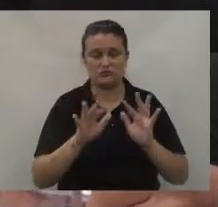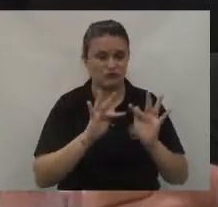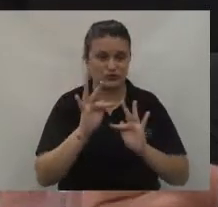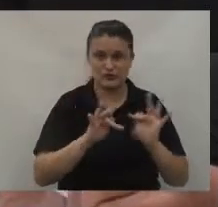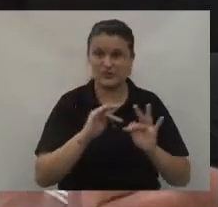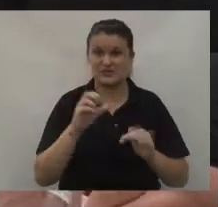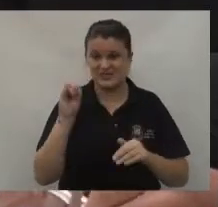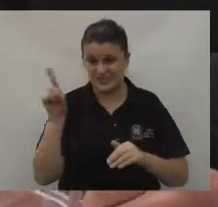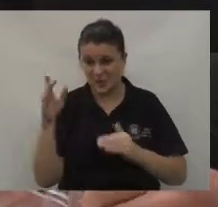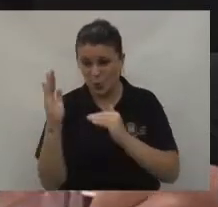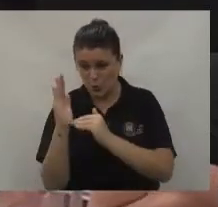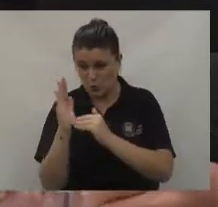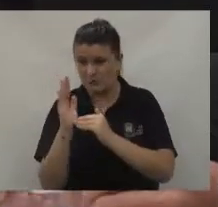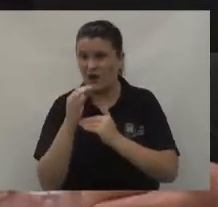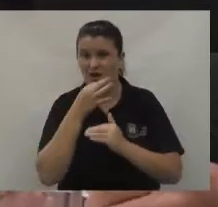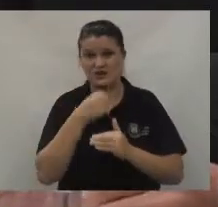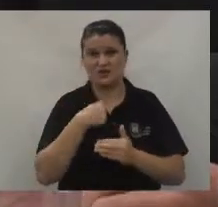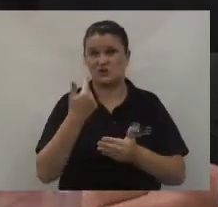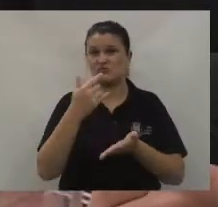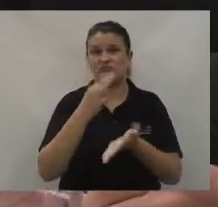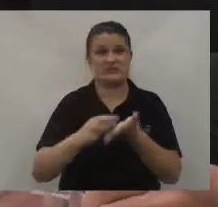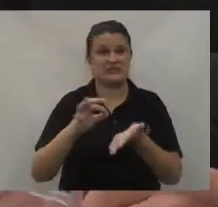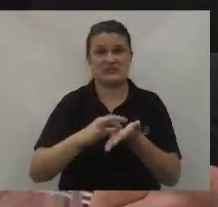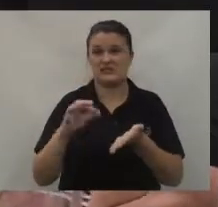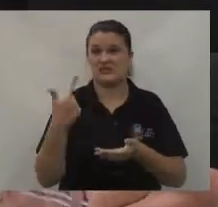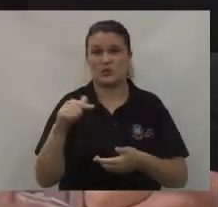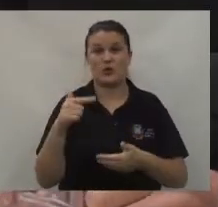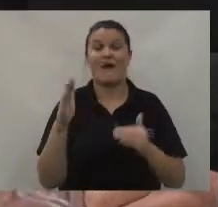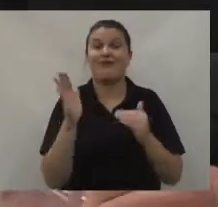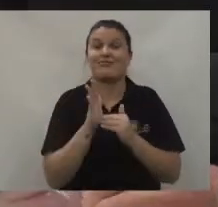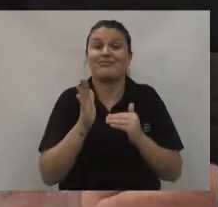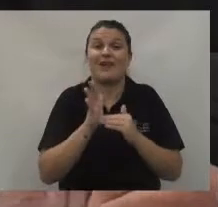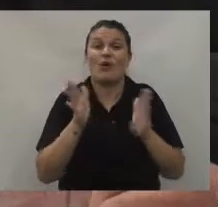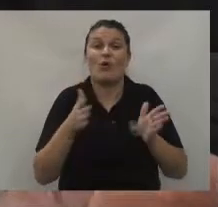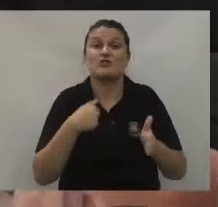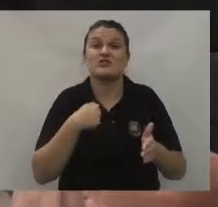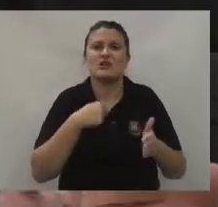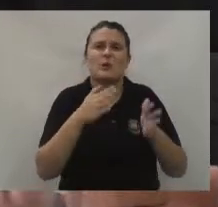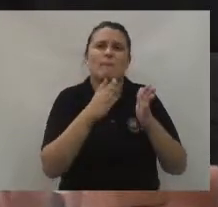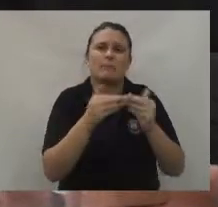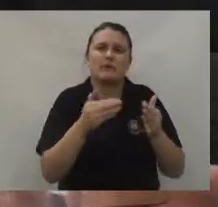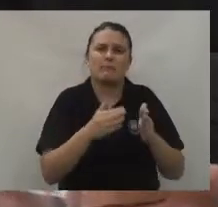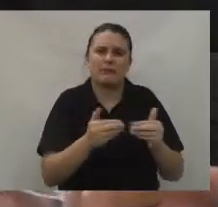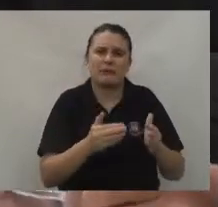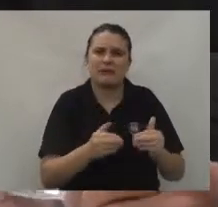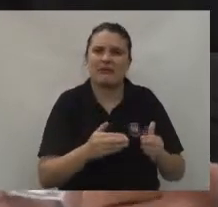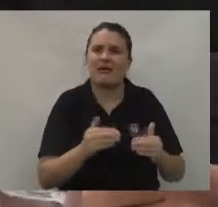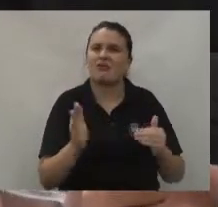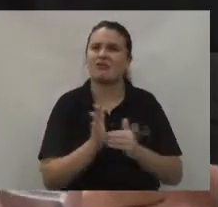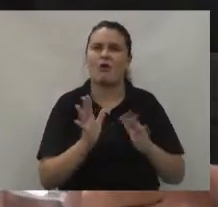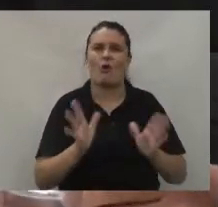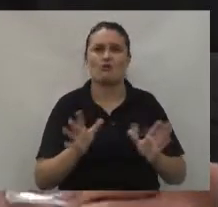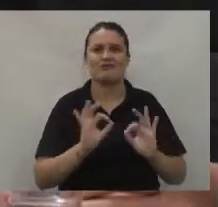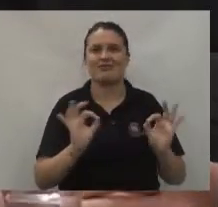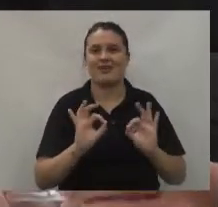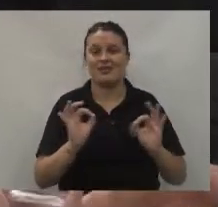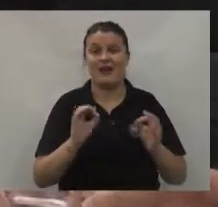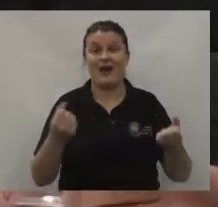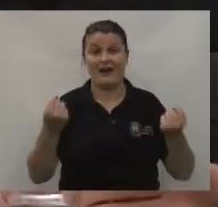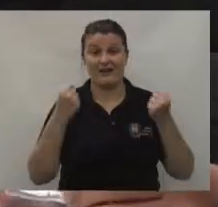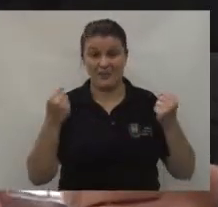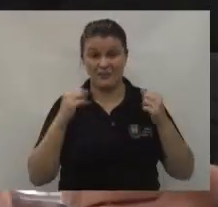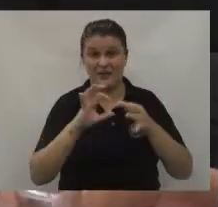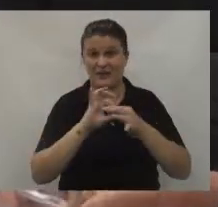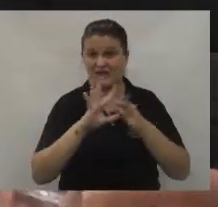está na última eu acho que nem todo escrito ainda porque até hoje não foi meu pedido feito lá as academias ao ar livre então